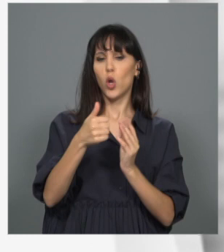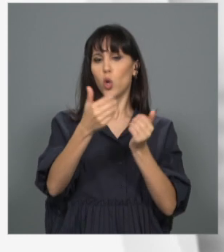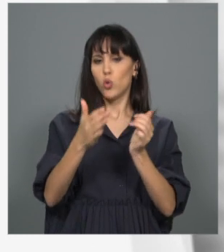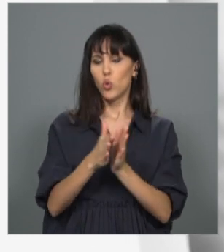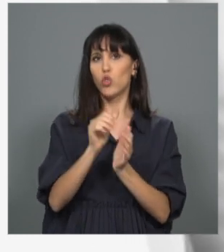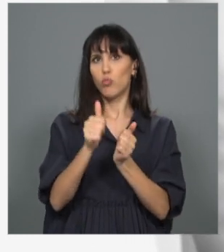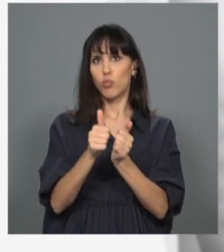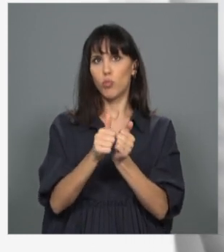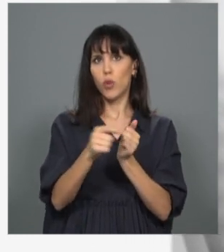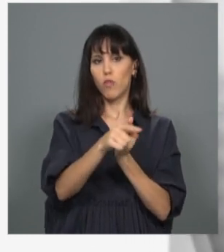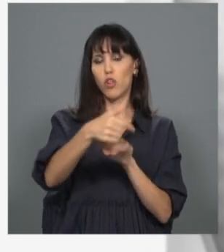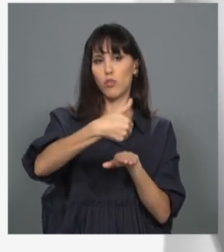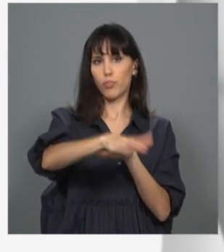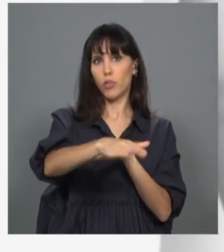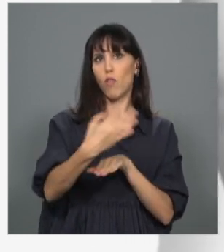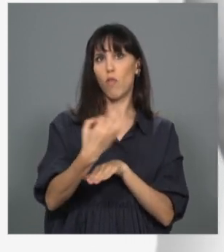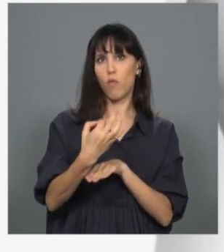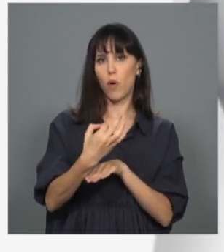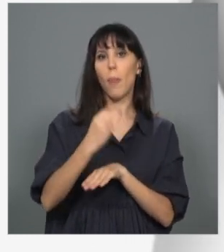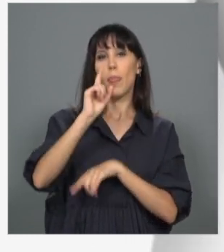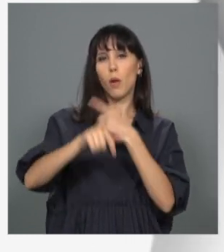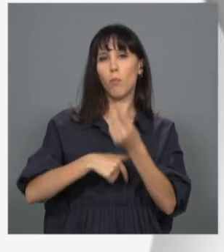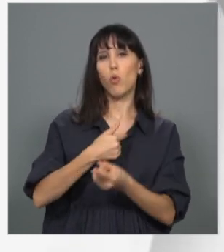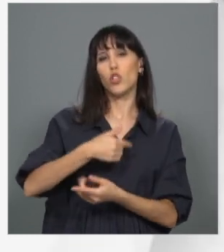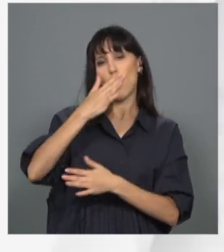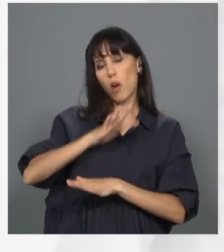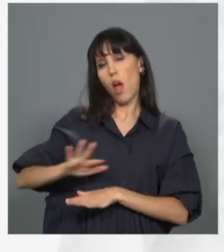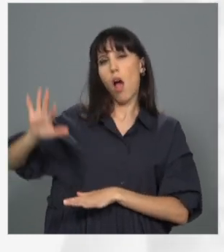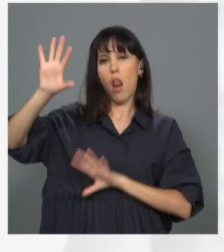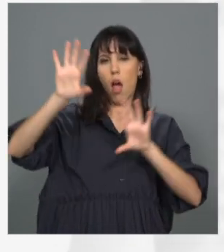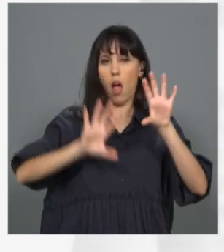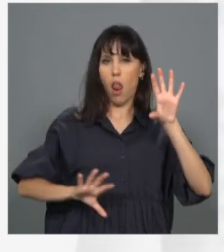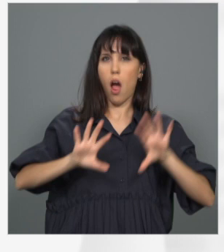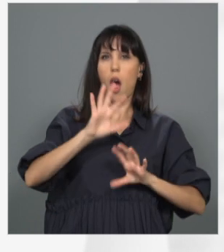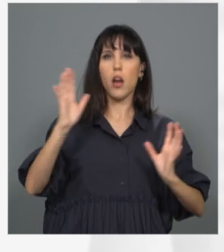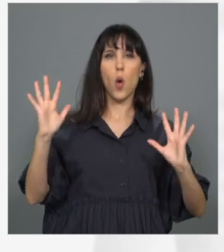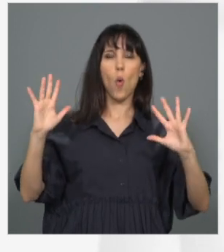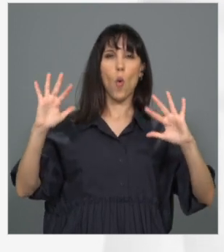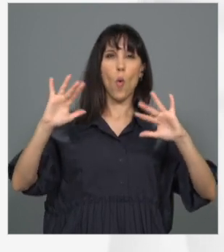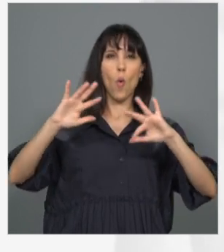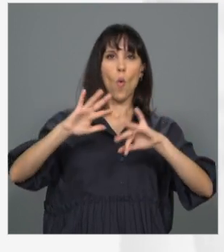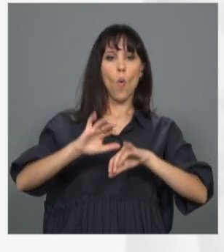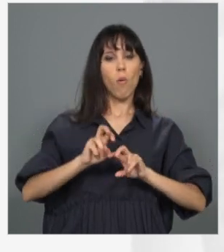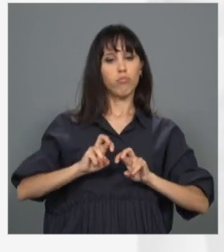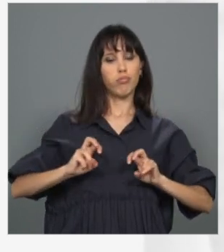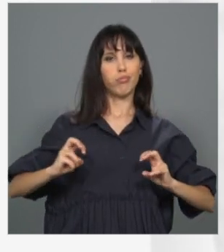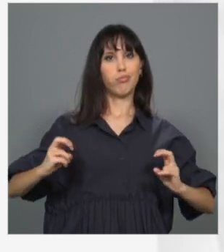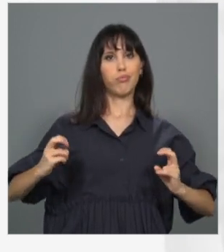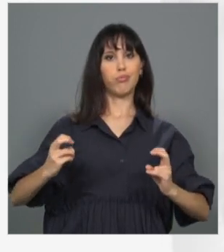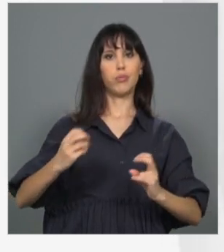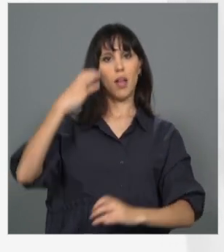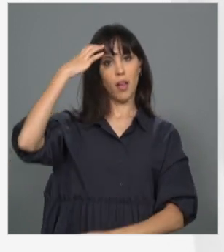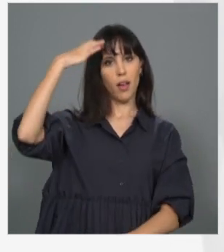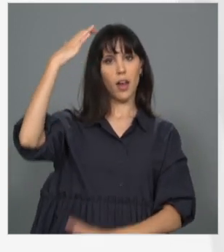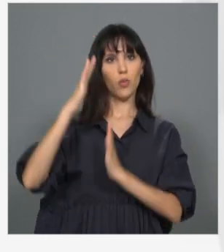ser dispostos fora. Hão de vir do Oriente e do Ocidente, do Norte e do Sul, e sentar-se-ão à mesa no reino de